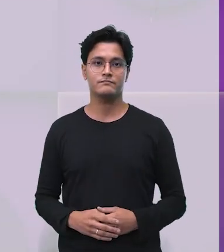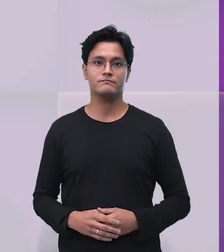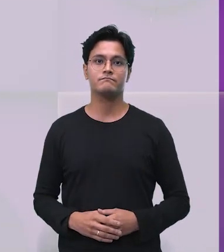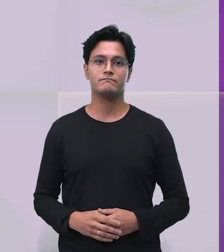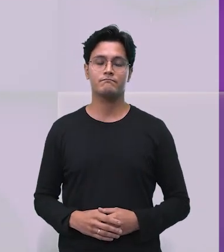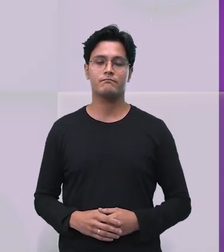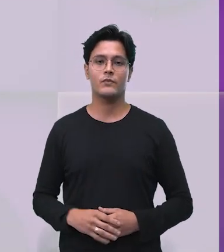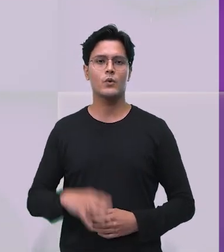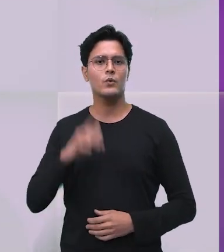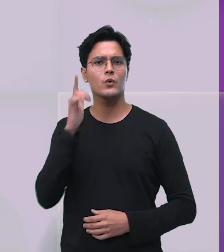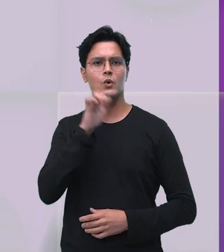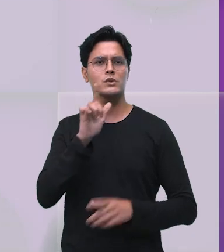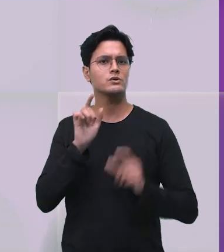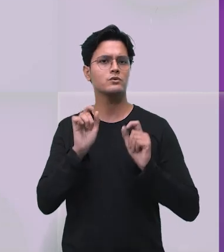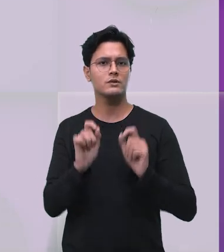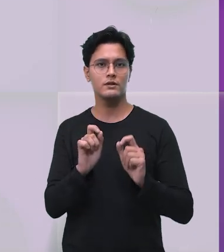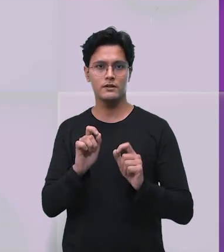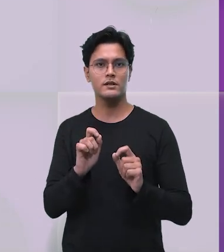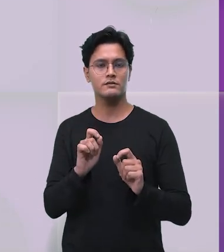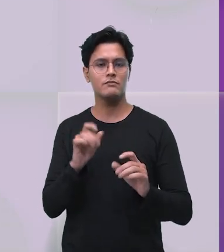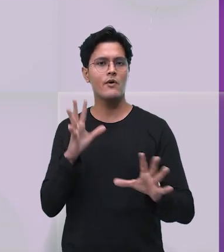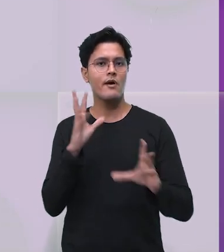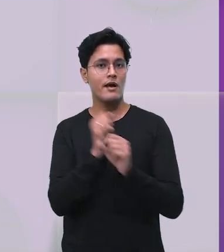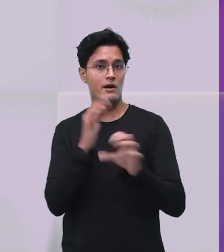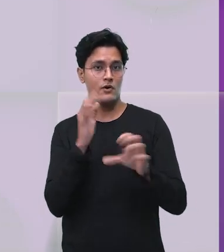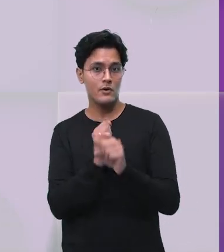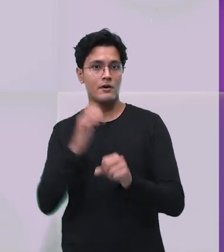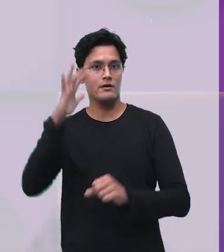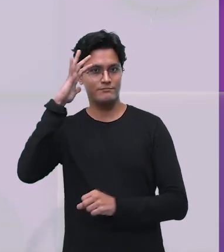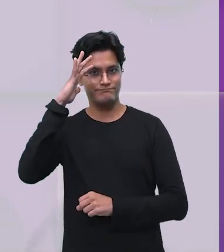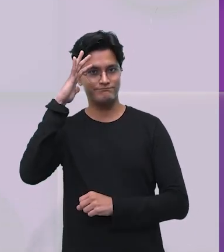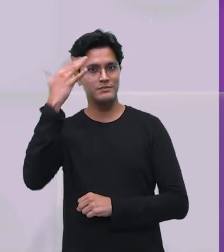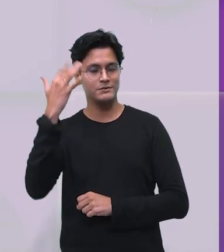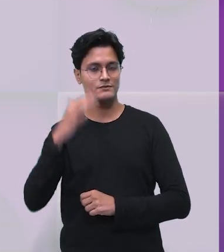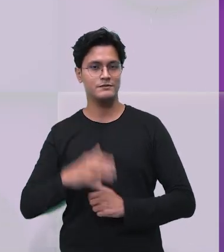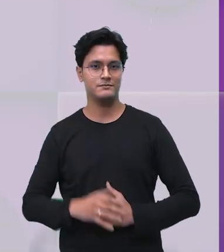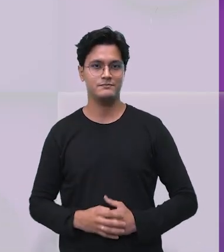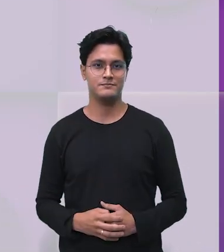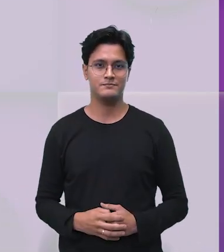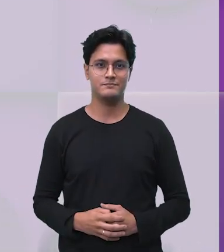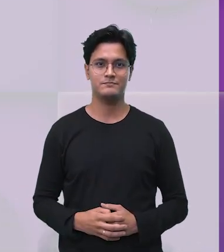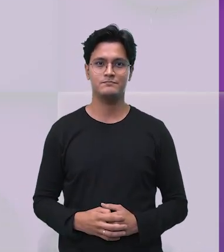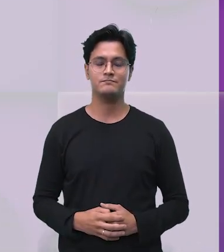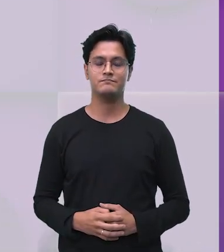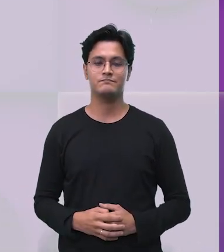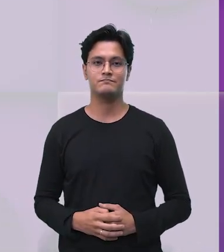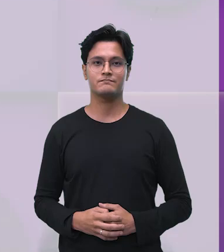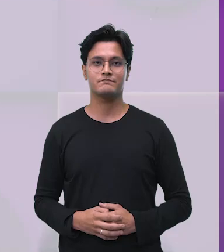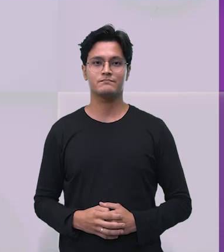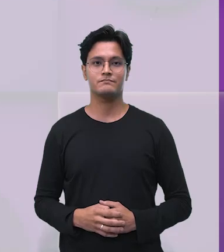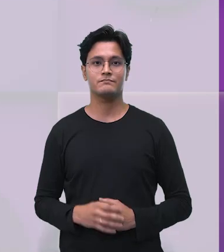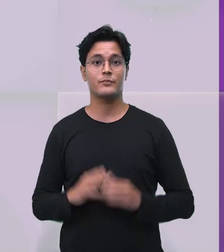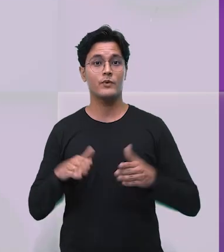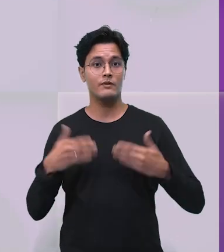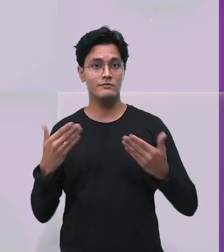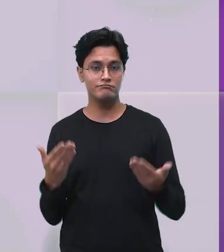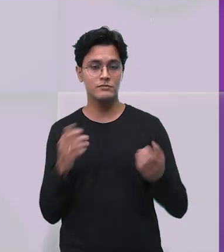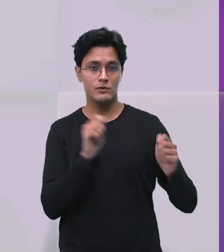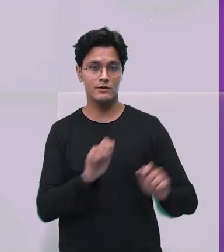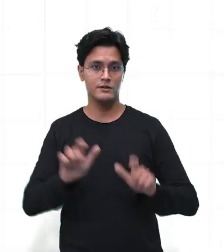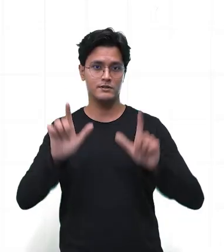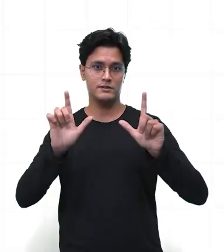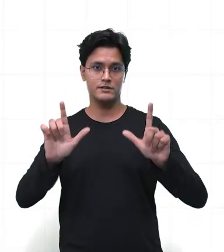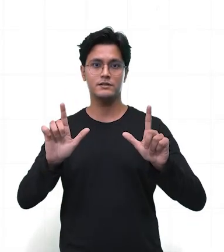Para que a gente consiga resolver os problemas que forem colocados ali para nós, tá certo? Então vamos à nossa